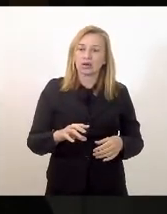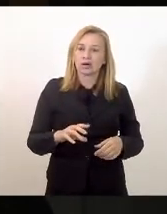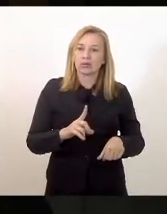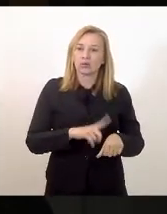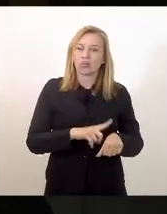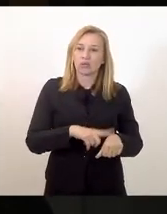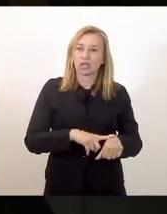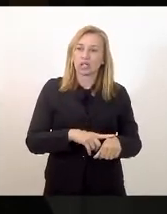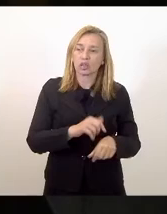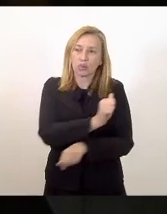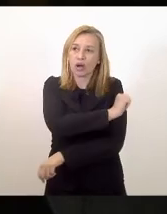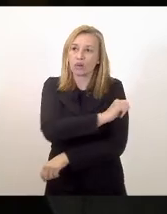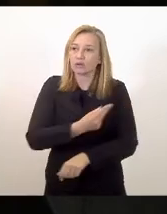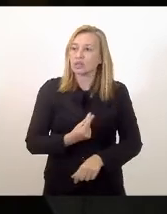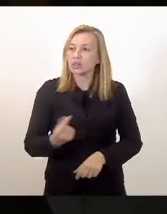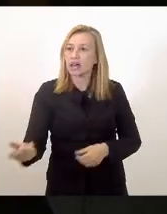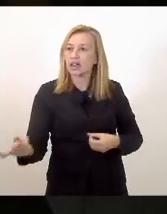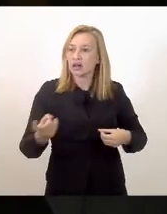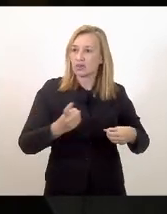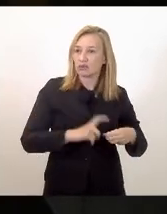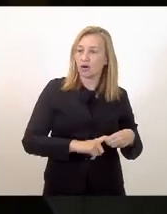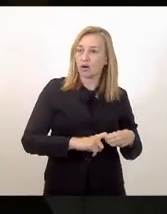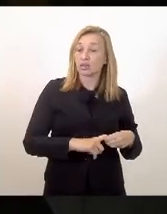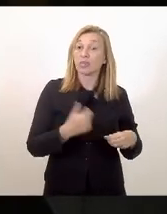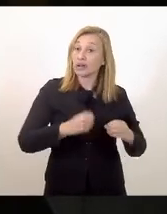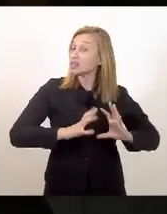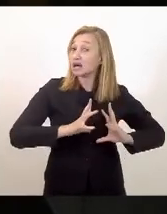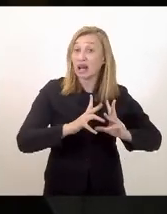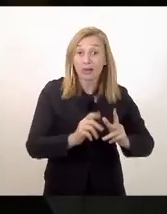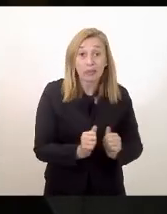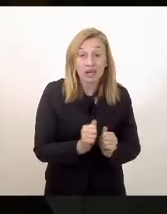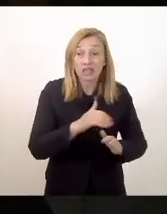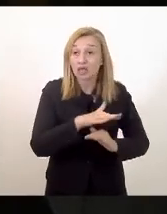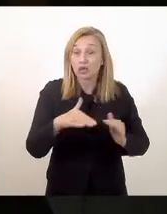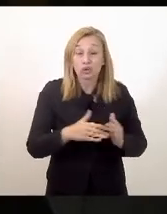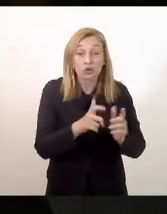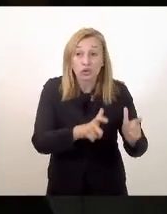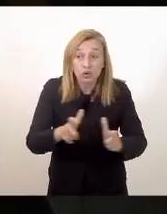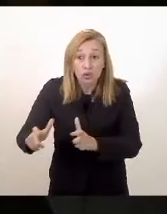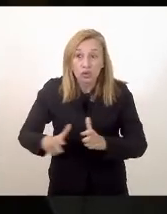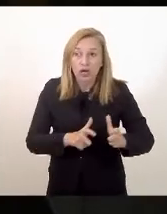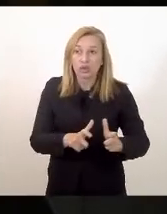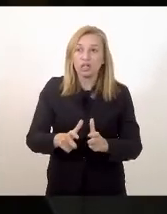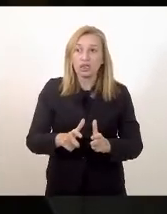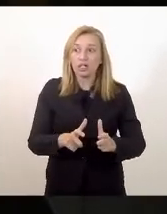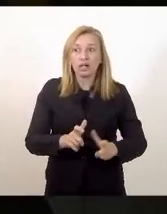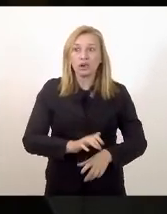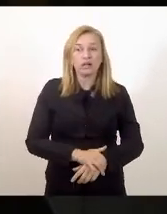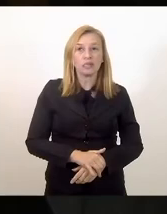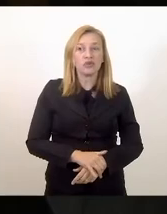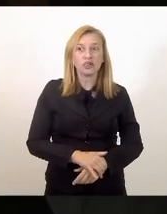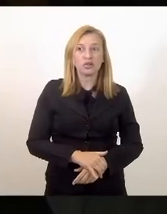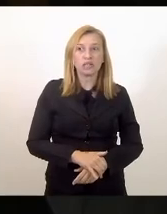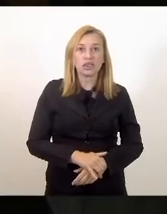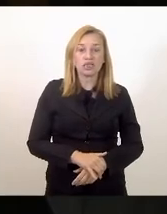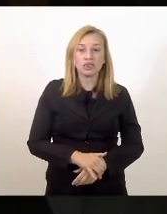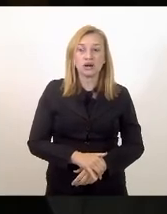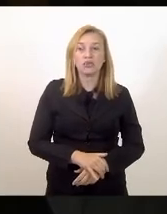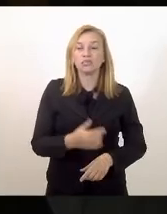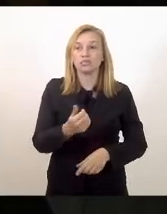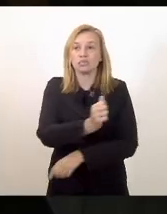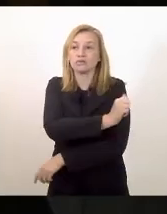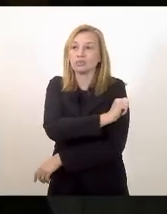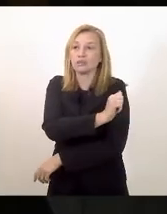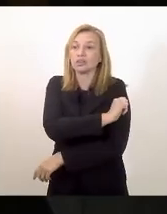a sala tem que passar, no mínimo, por uma limpeza em todas as superfícies que foram usadas, porque outros alunos vão usar